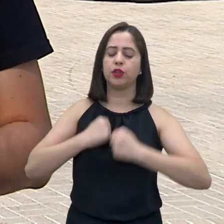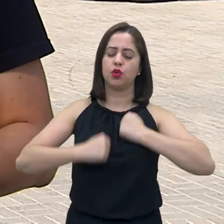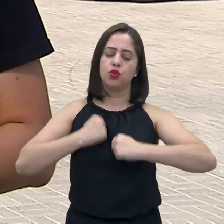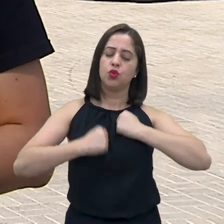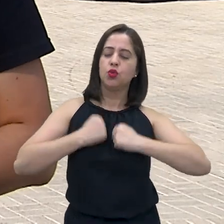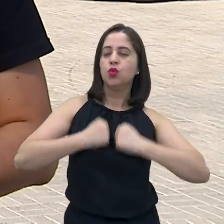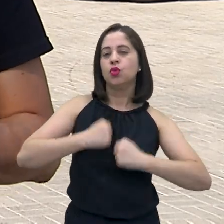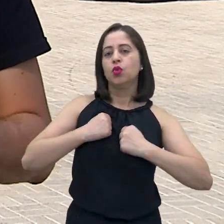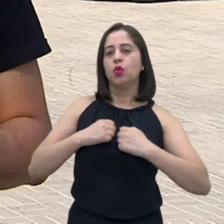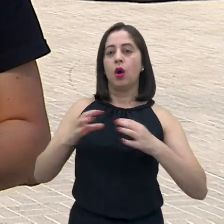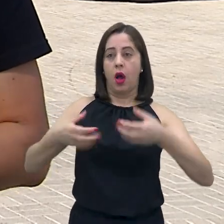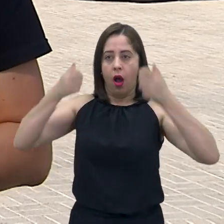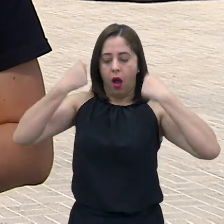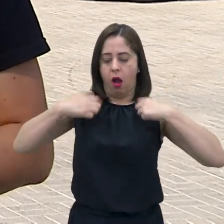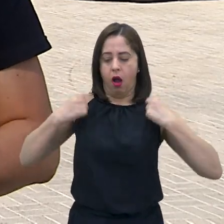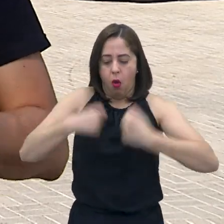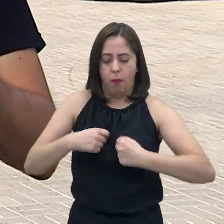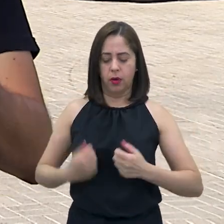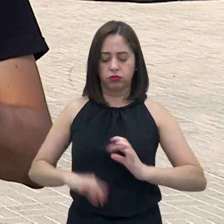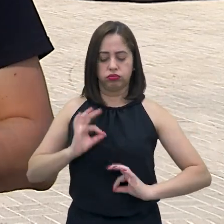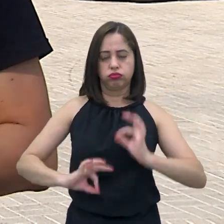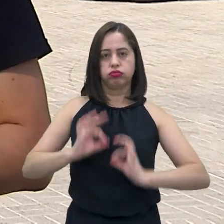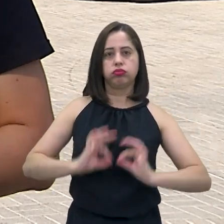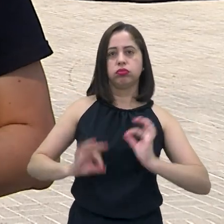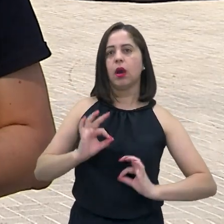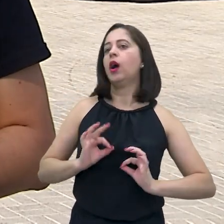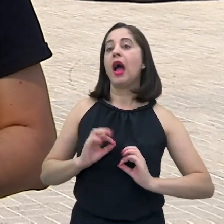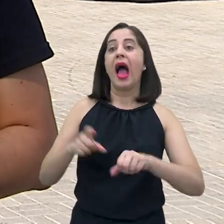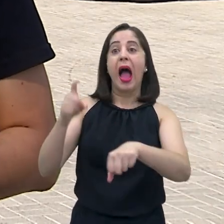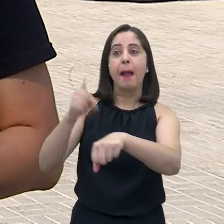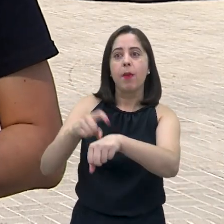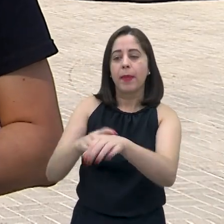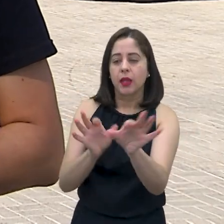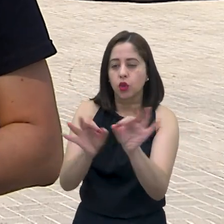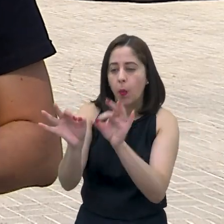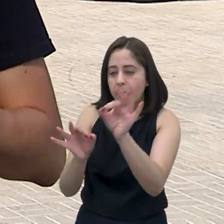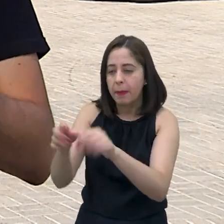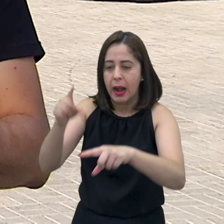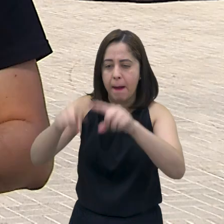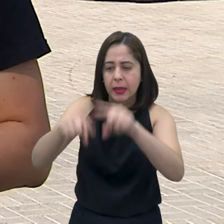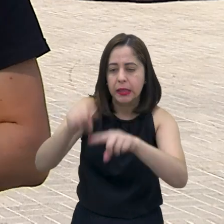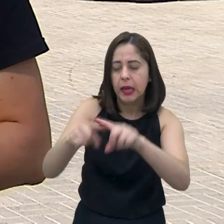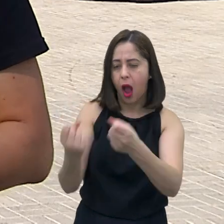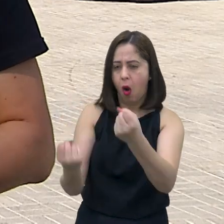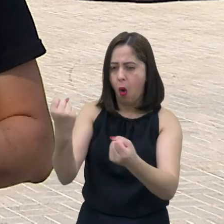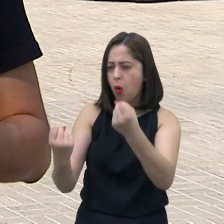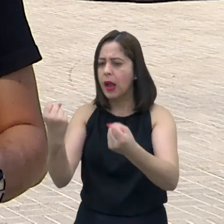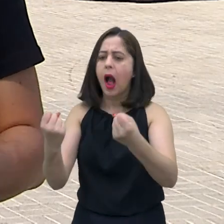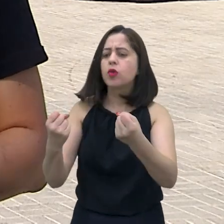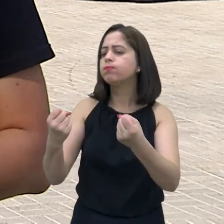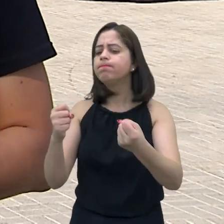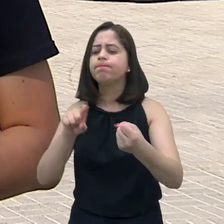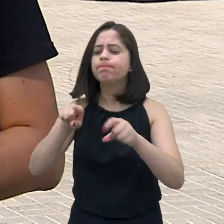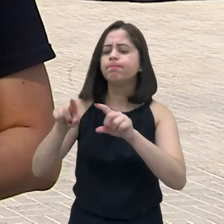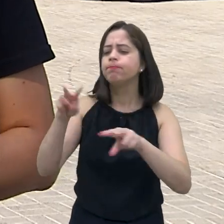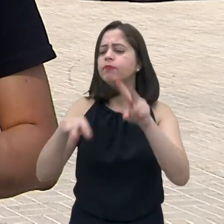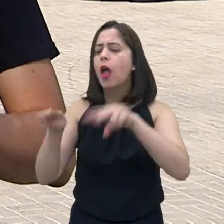seu banho, se arruma, coloca seu uniforme, aí é o momento em que você vai preparar os equipamentos, vai preparar a viatura, vai